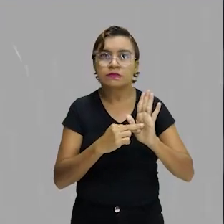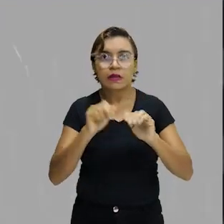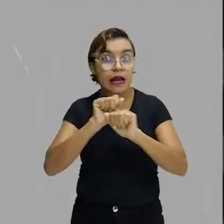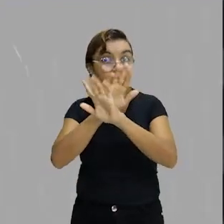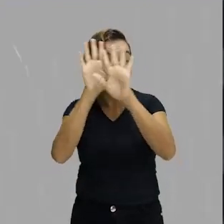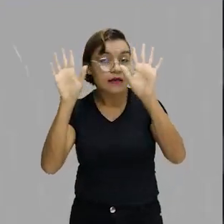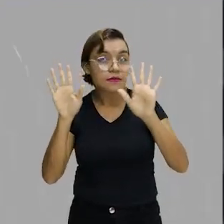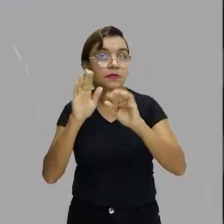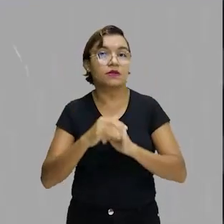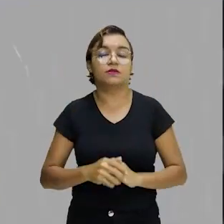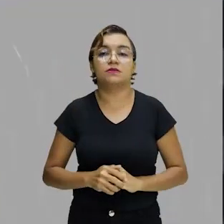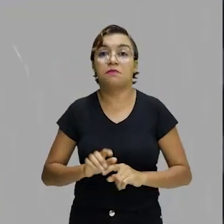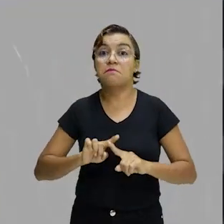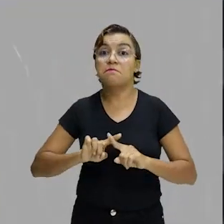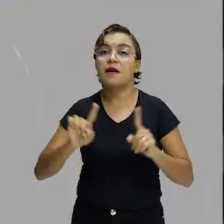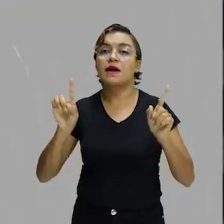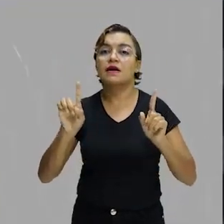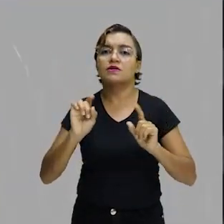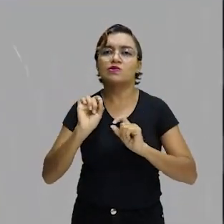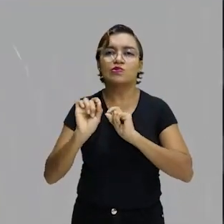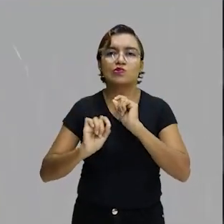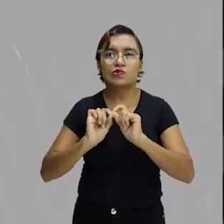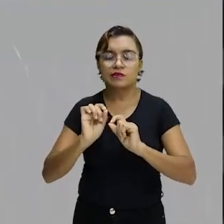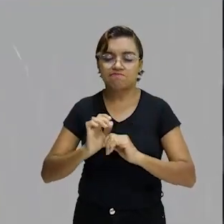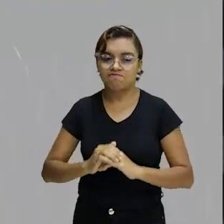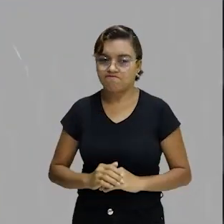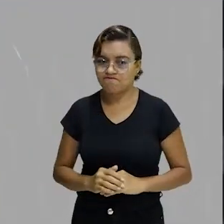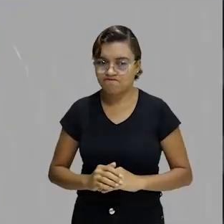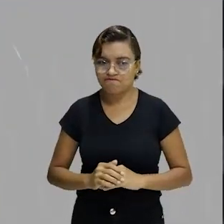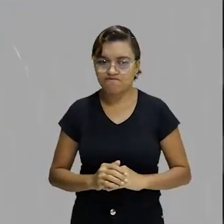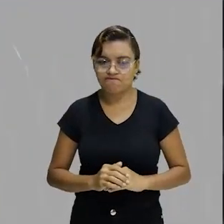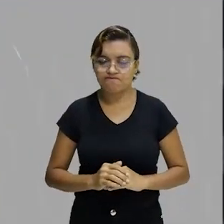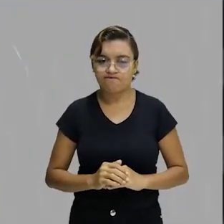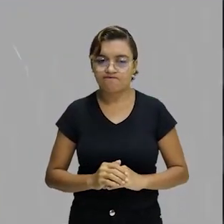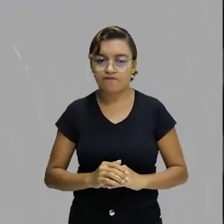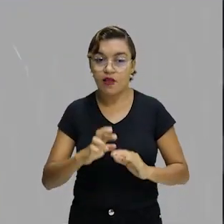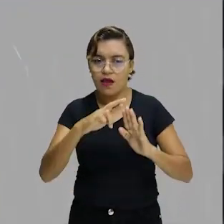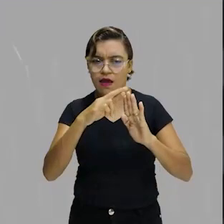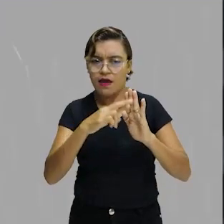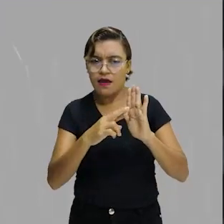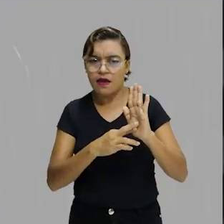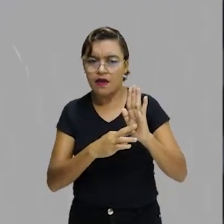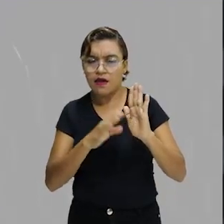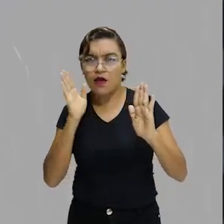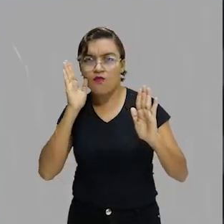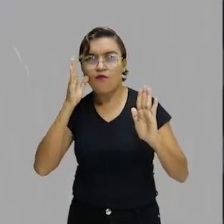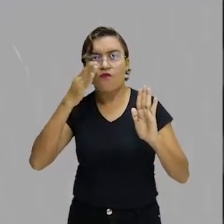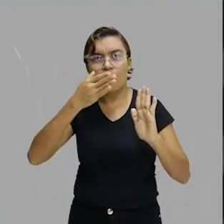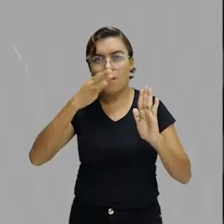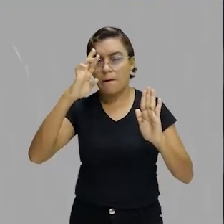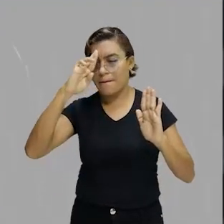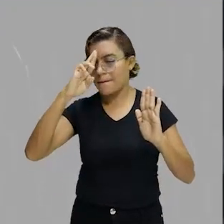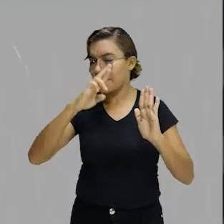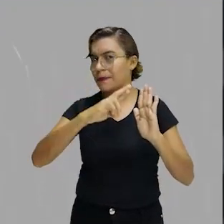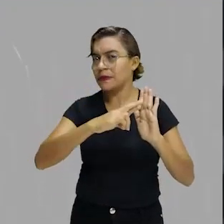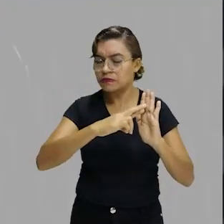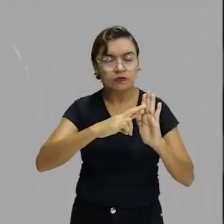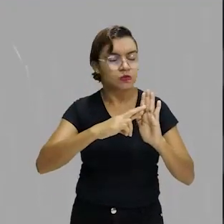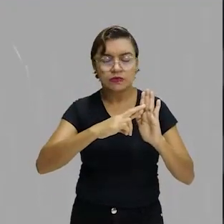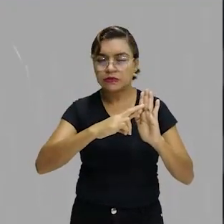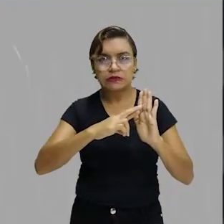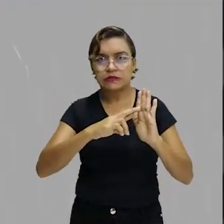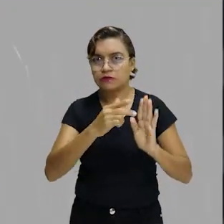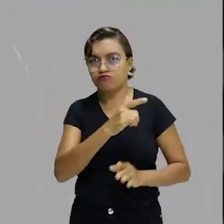até aqui mesmo citado, mas a regra foco maior que está sendo desrespeitada, a primeira regra que